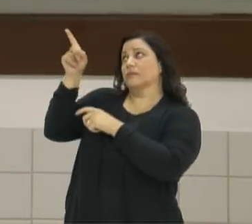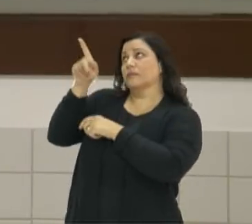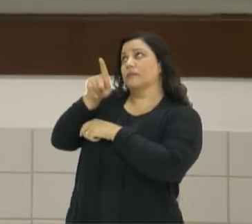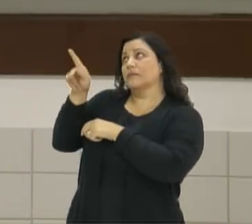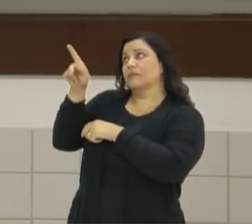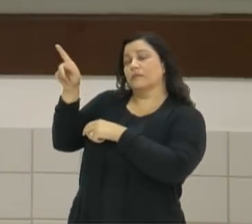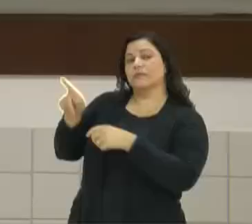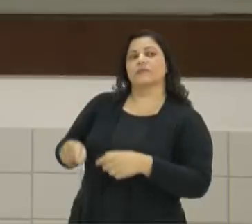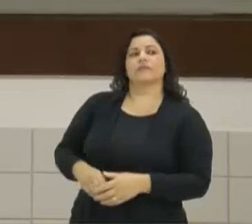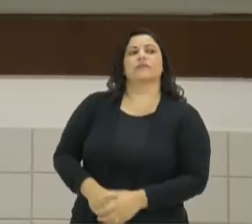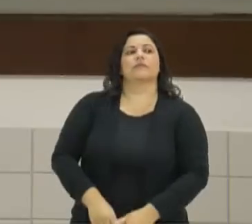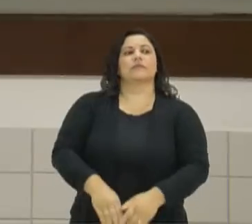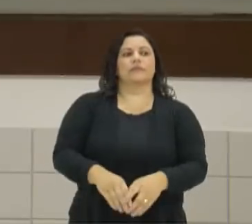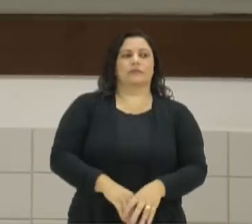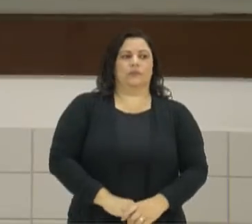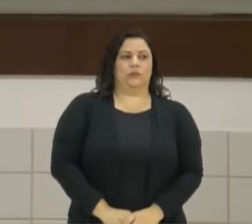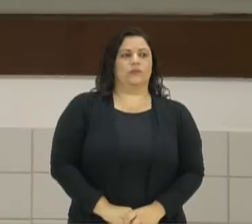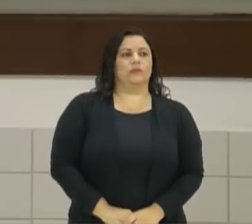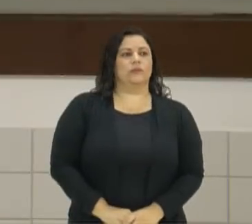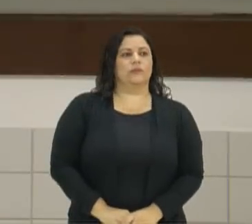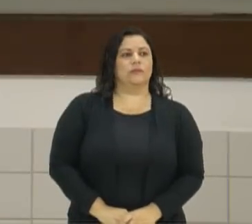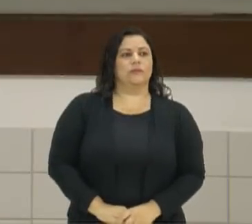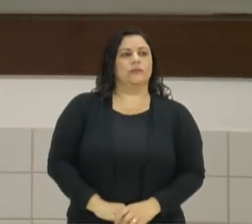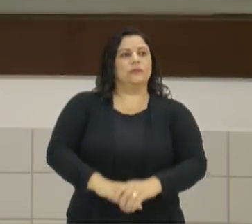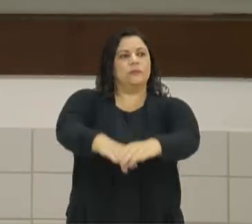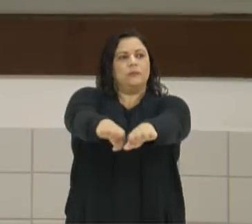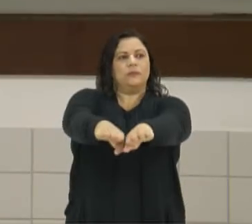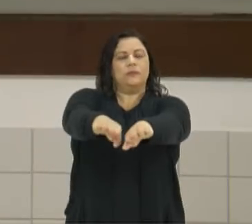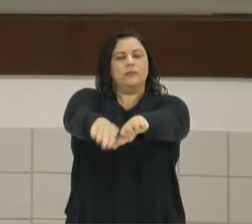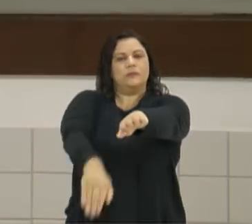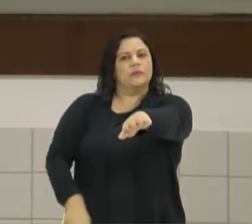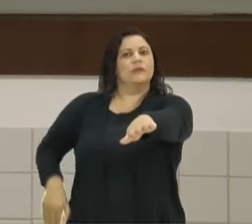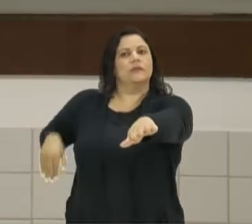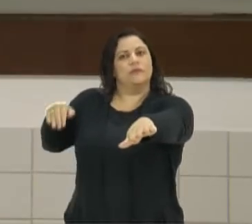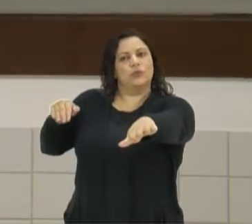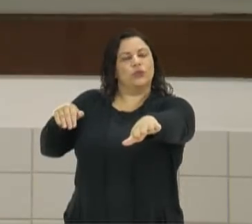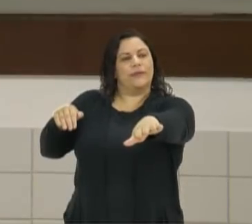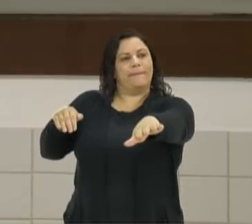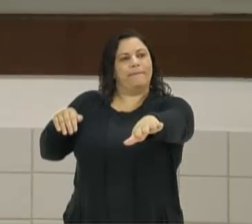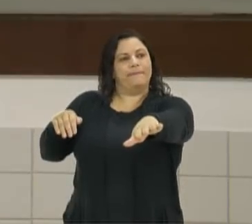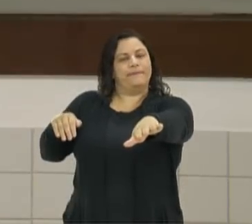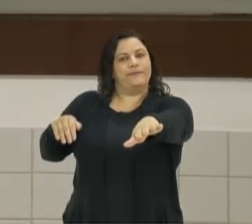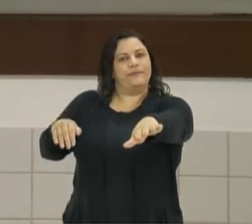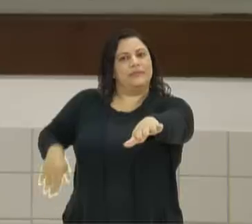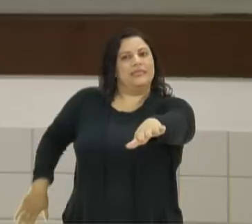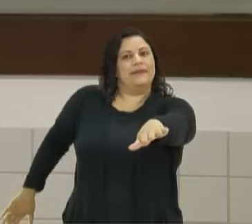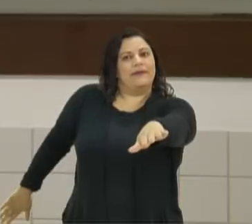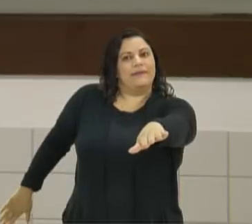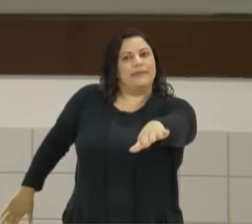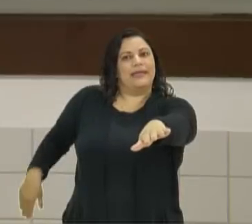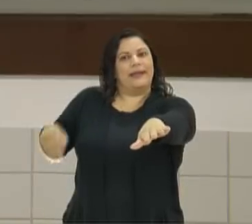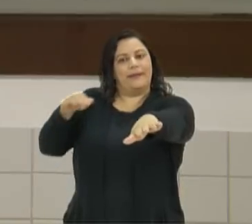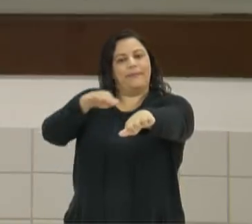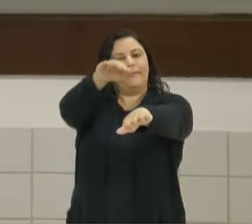frente. Eu vou puxar dentro da água, trago o braço por fora. Nesse momento é que eu